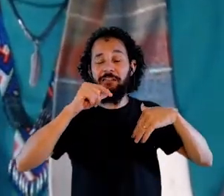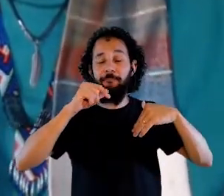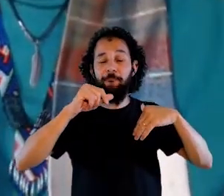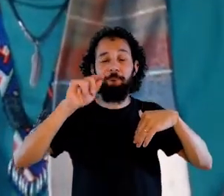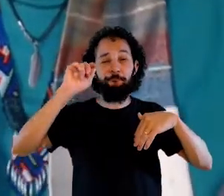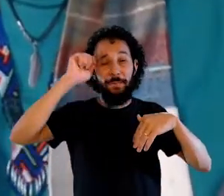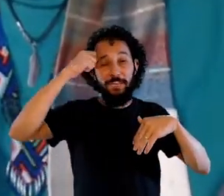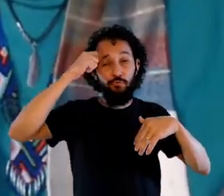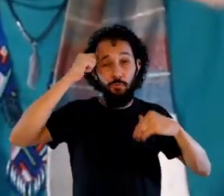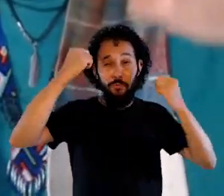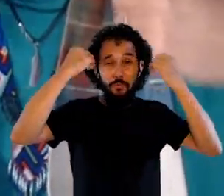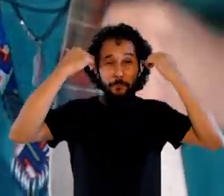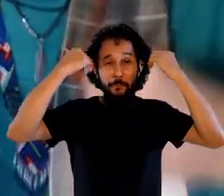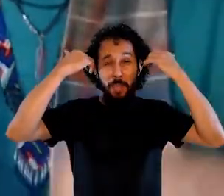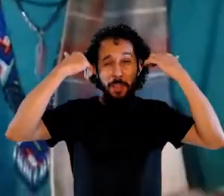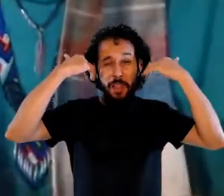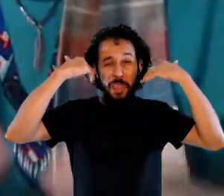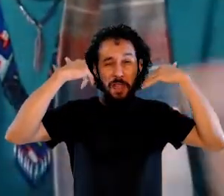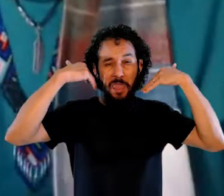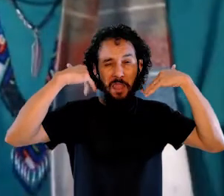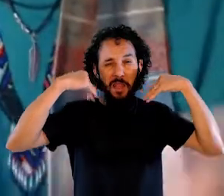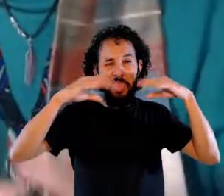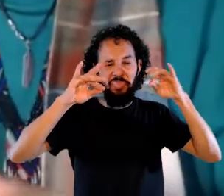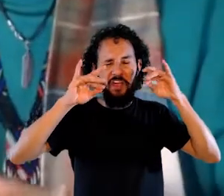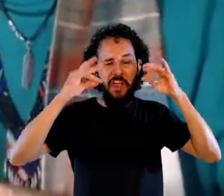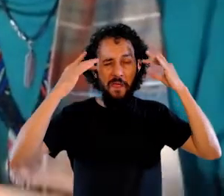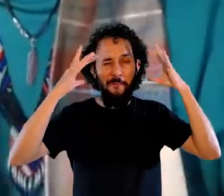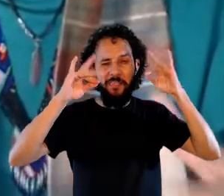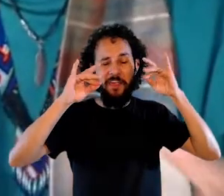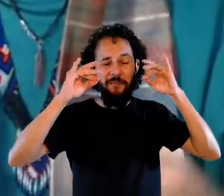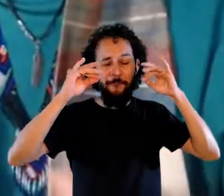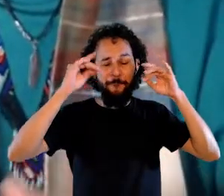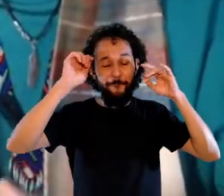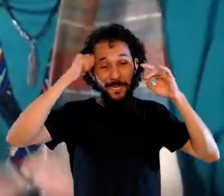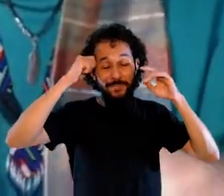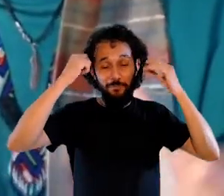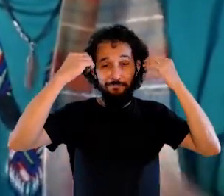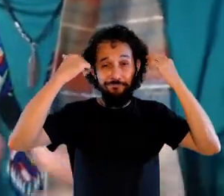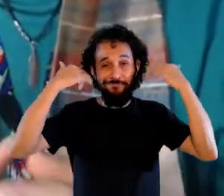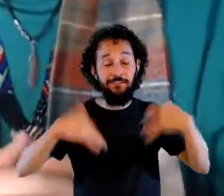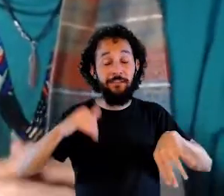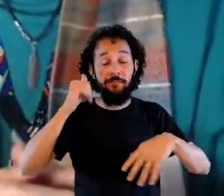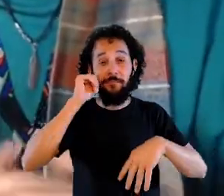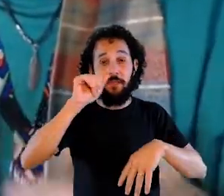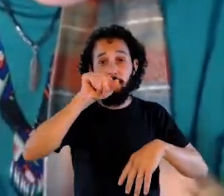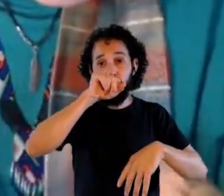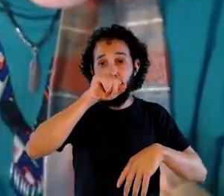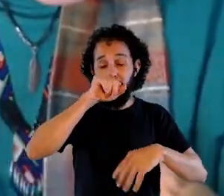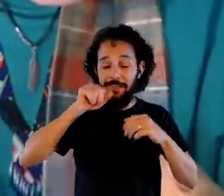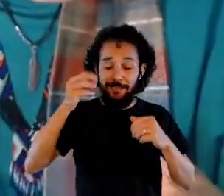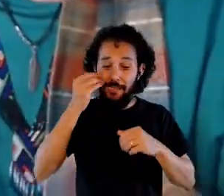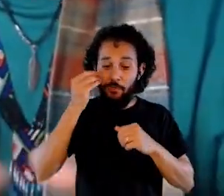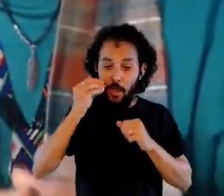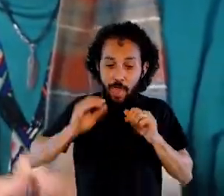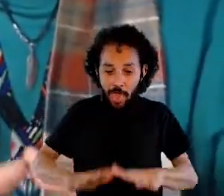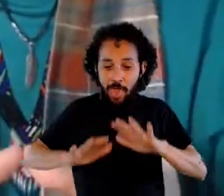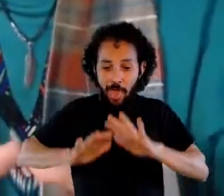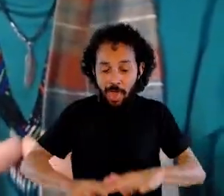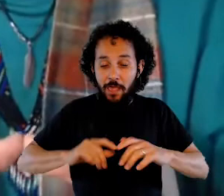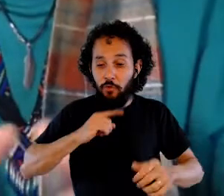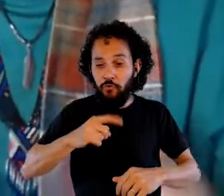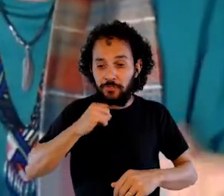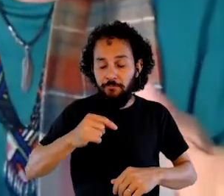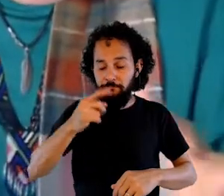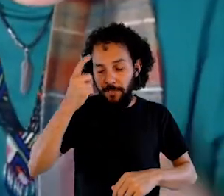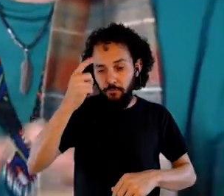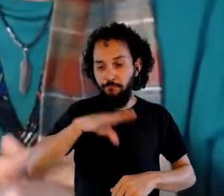saindo no meu ouvido, assim, um monte. Minha mãe saiu, tentou me reanimar, ela viu que eu não respondia, ela achou que eu estava morto, né?